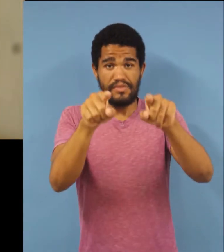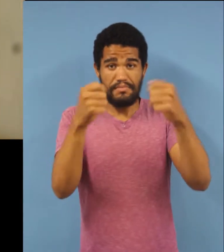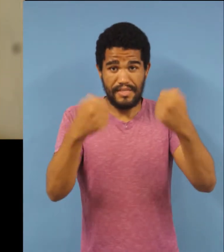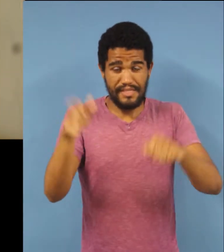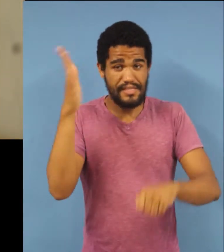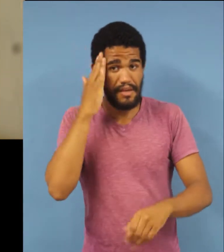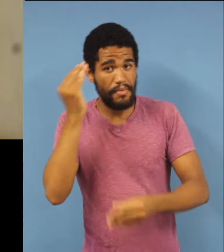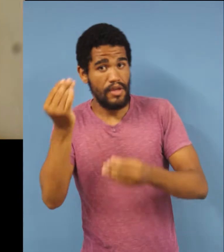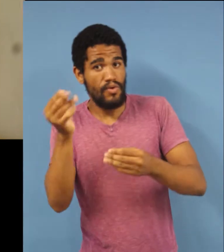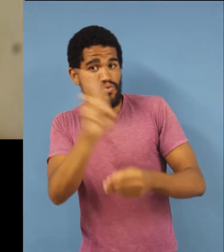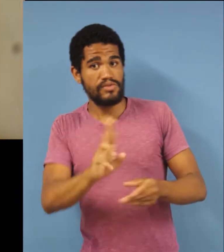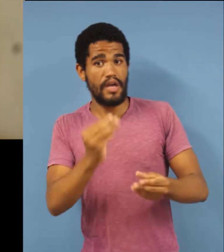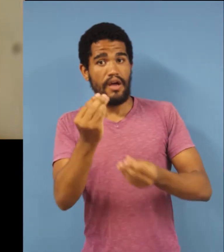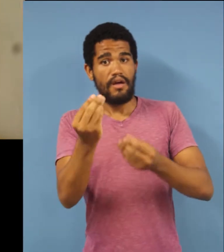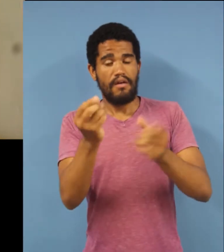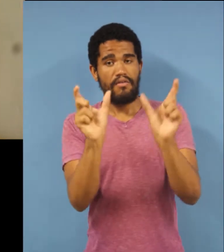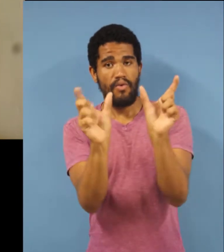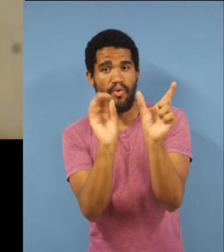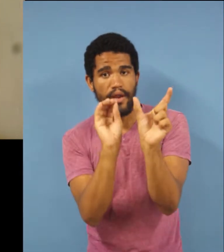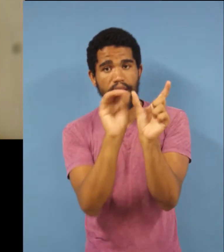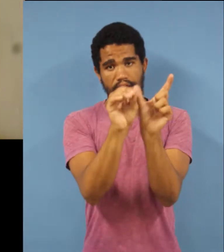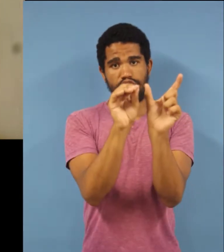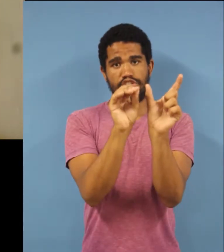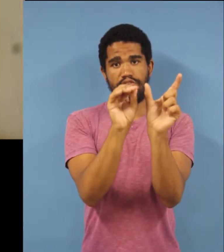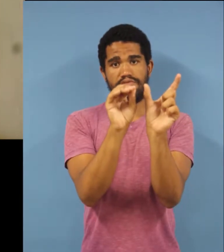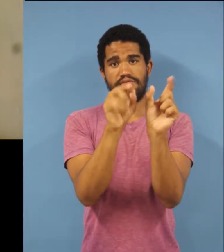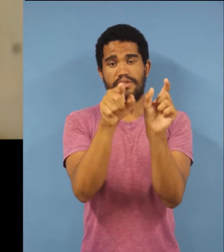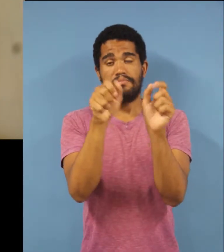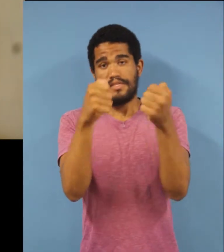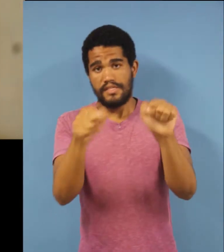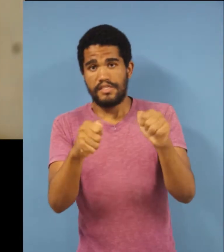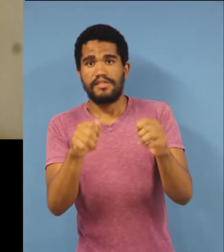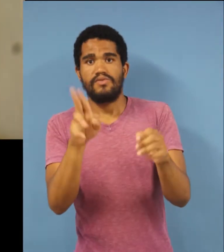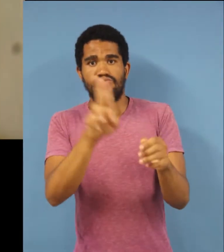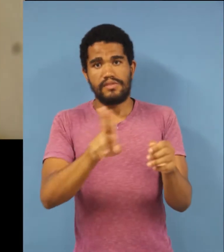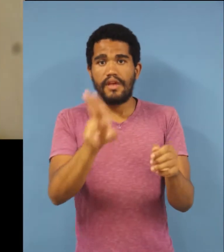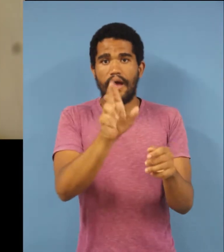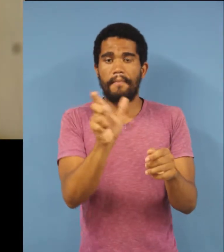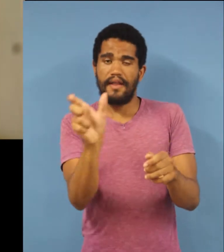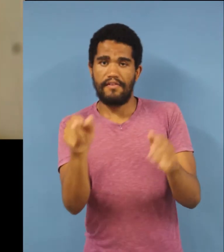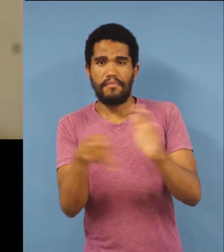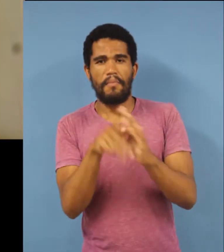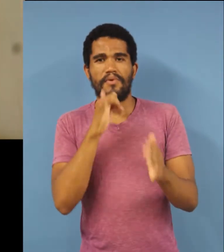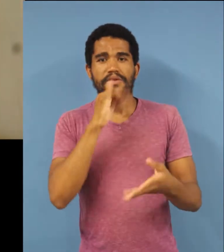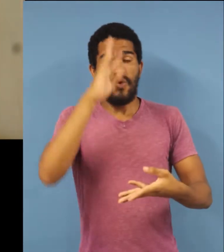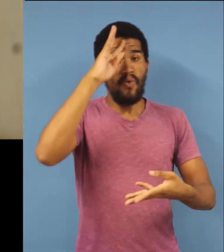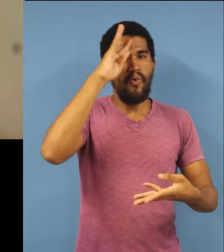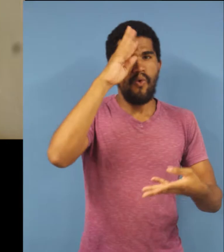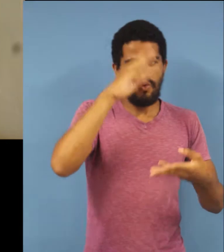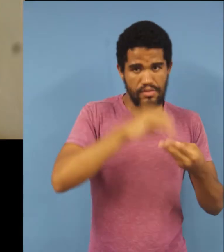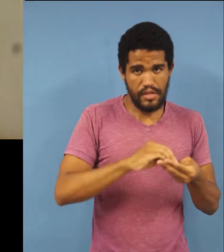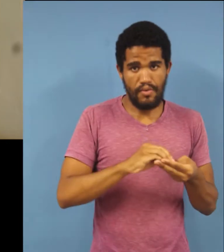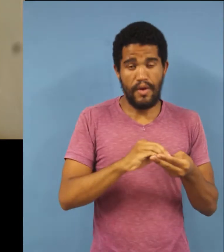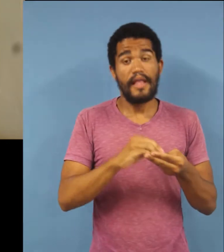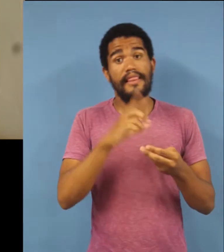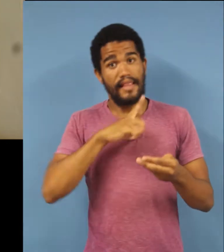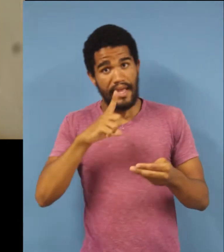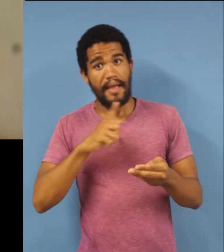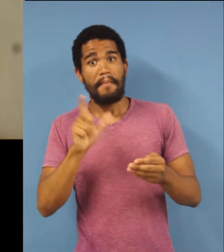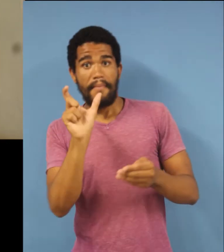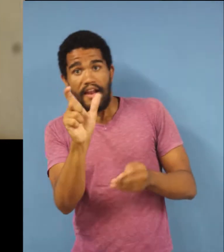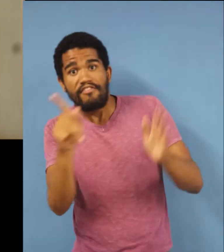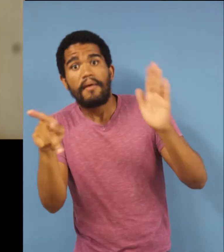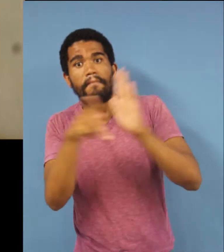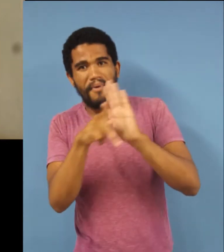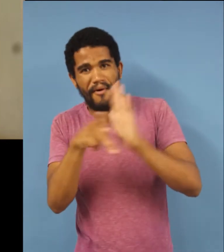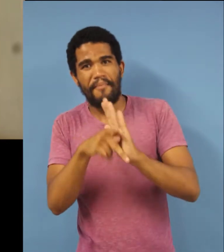dar direcionamento e sentido. Se a minha próxima ideia é uma ideia de conclusão, eu uso conectores de conclusão. Se a minha próxima ideia é uma ideia